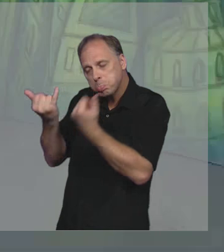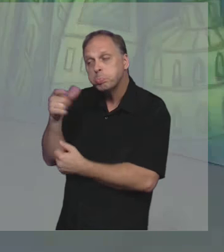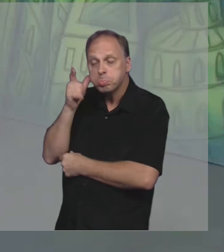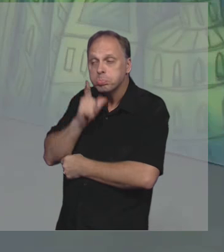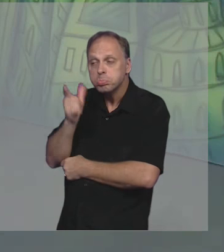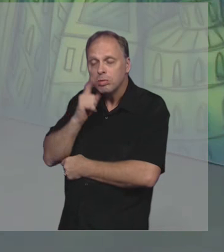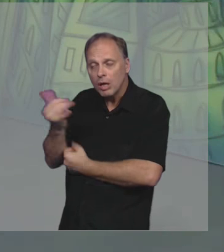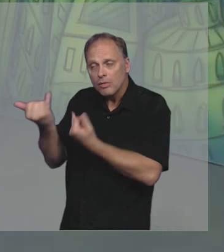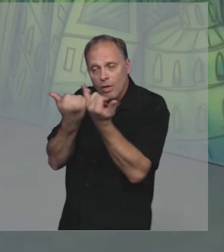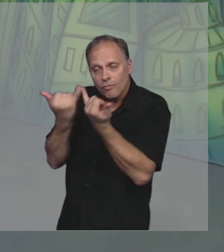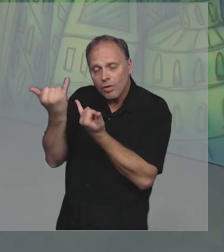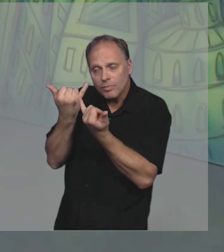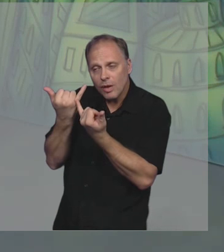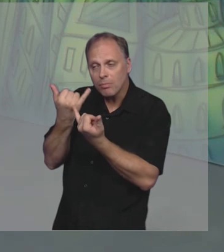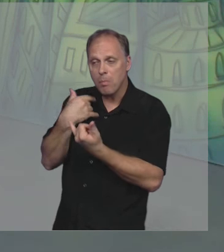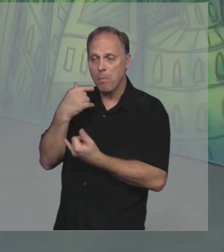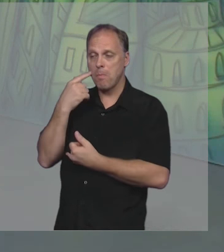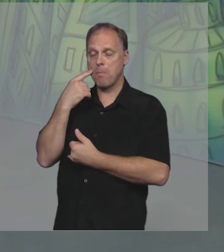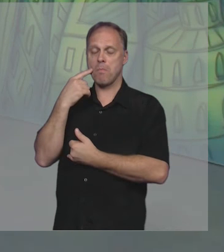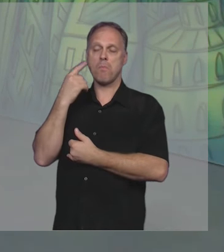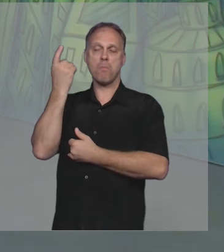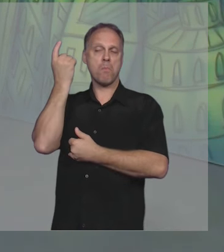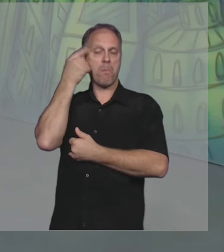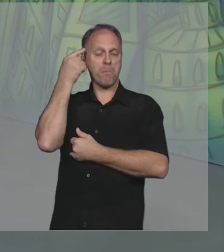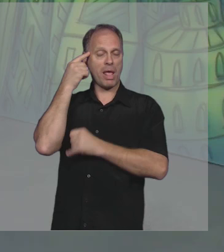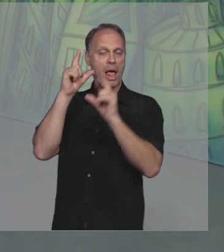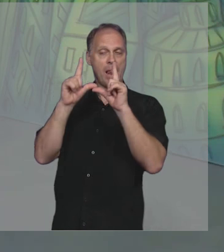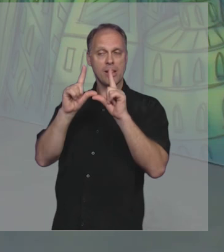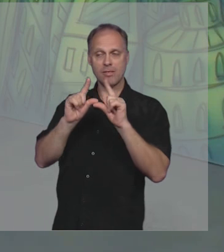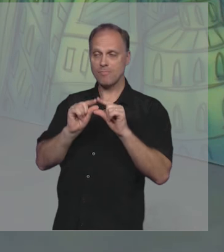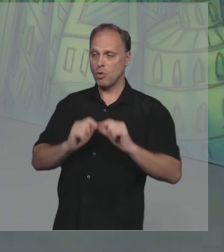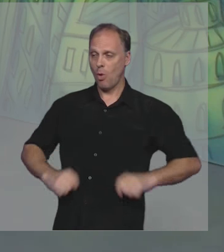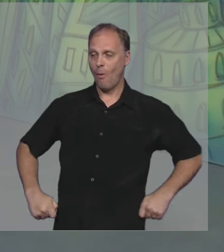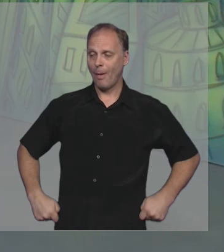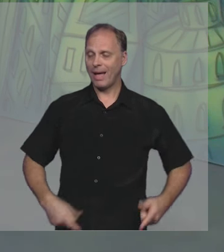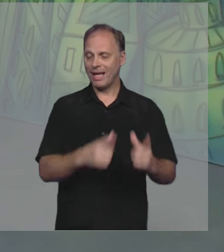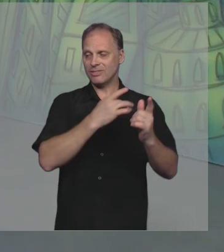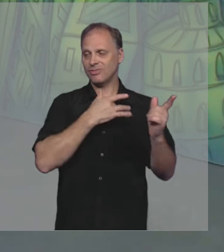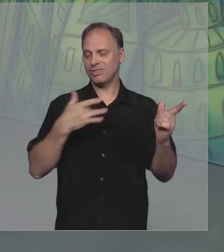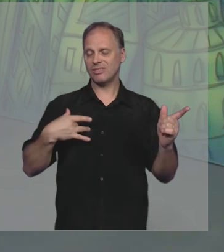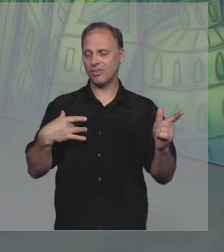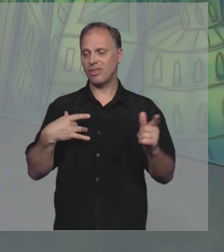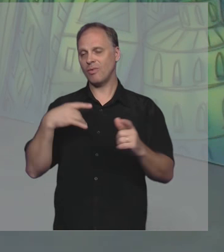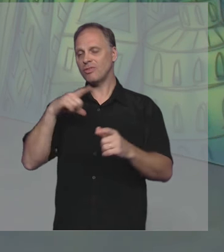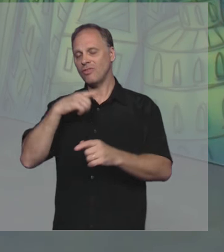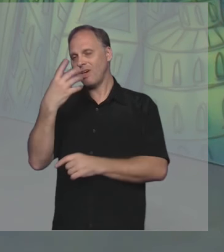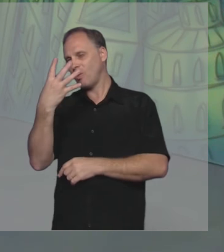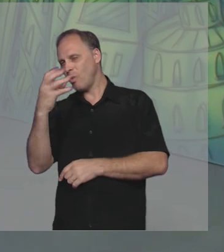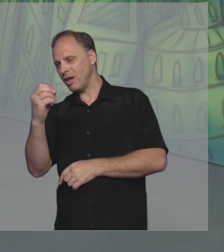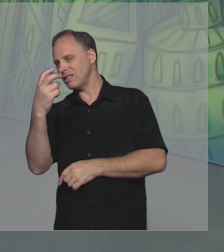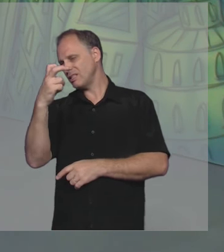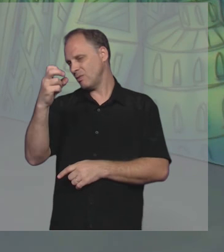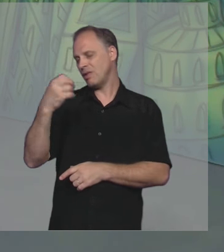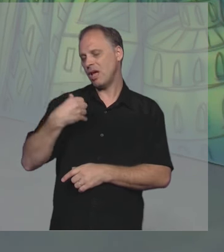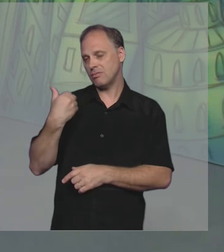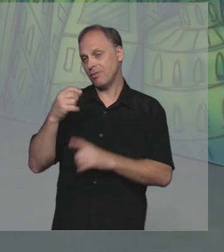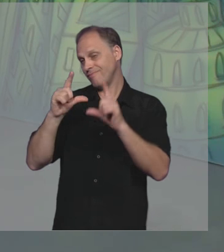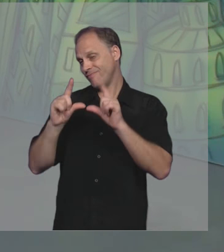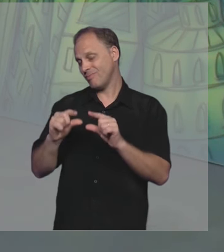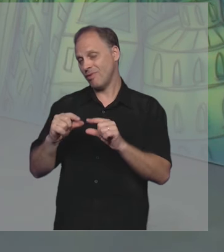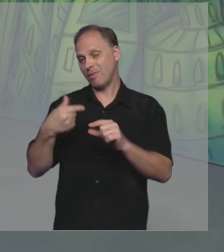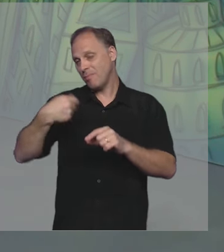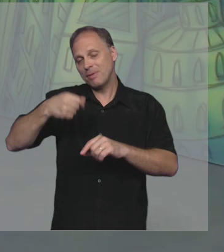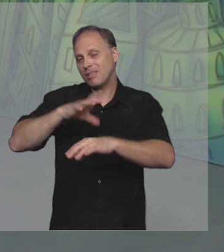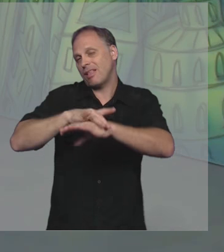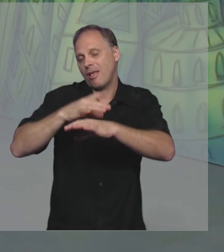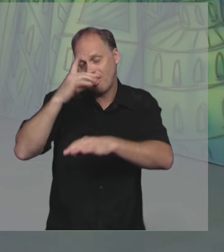essas informações de educação, ele diminui o custo da saúde quando ele tiver os seus 40, 50 anos. Quando a